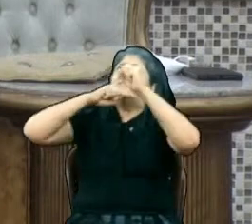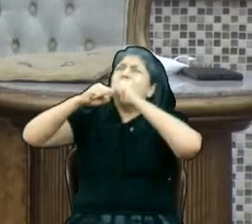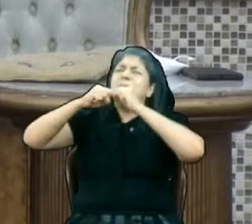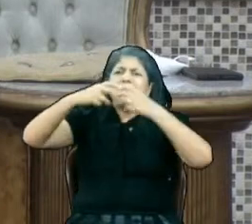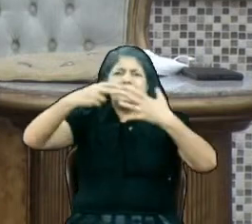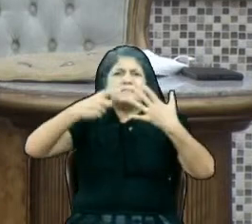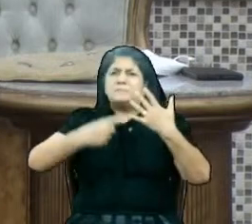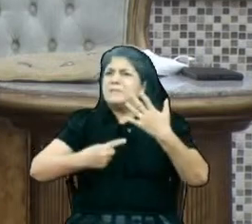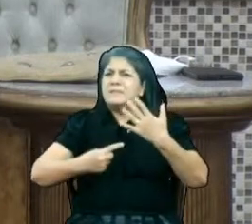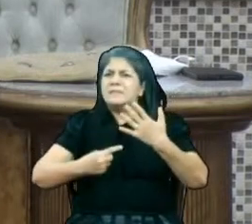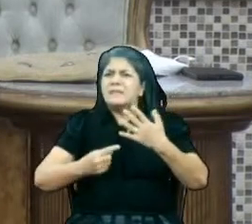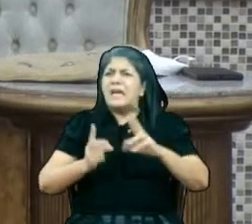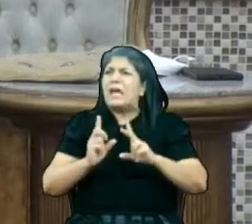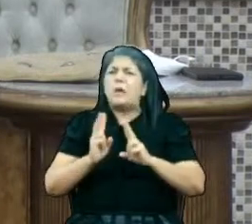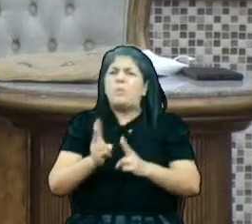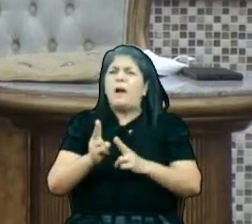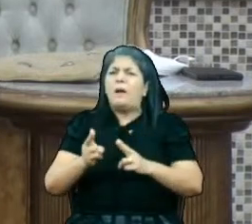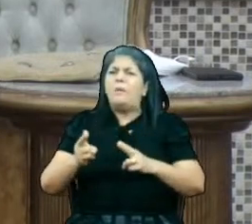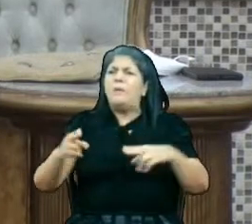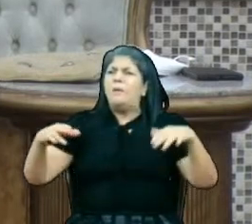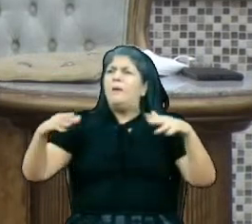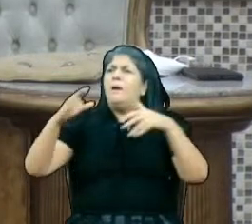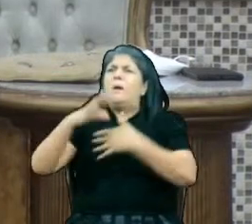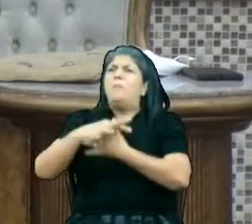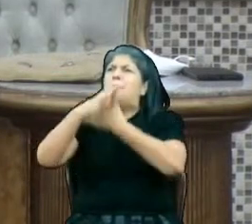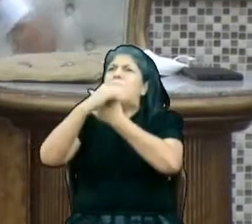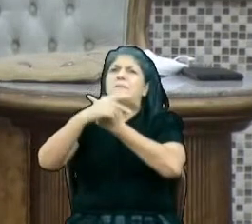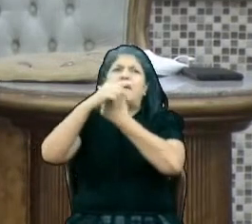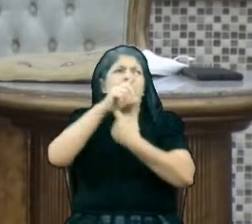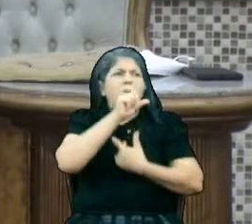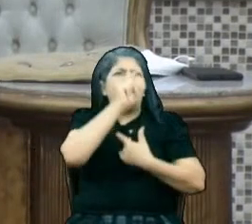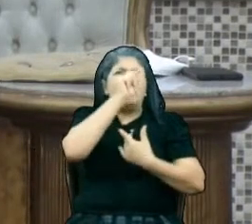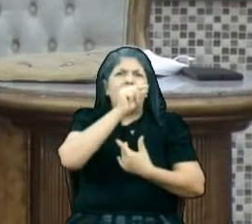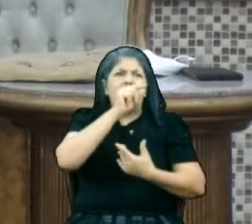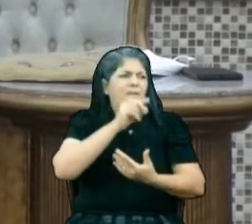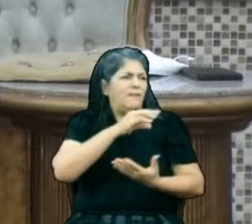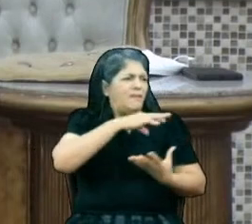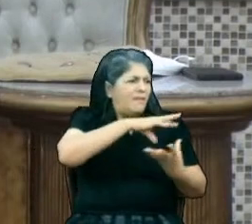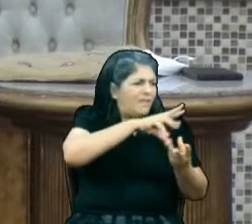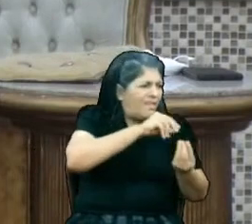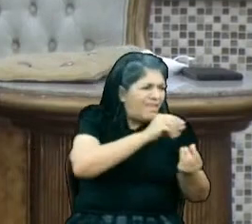deserto Olá eu sou tal qual o Vaso Quebrado